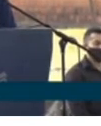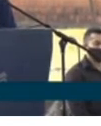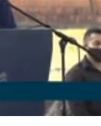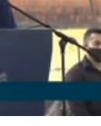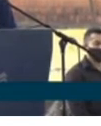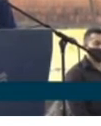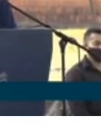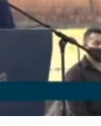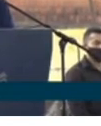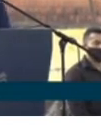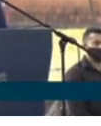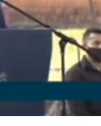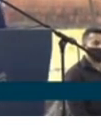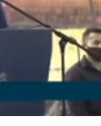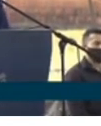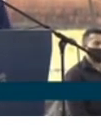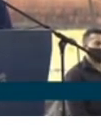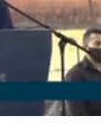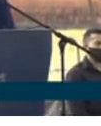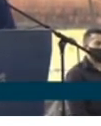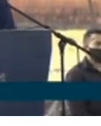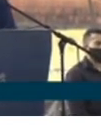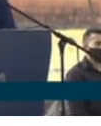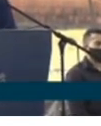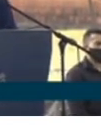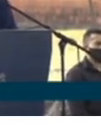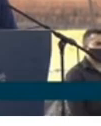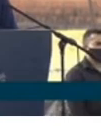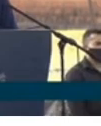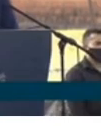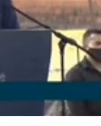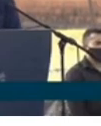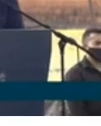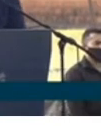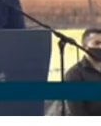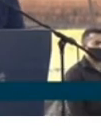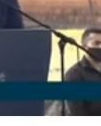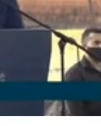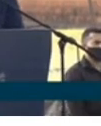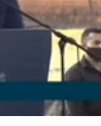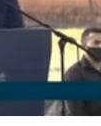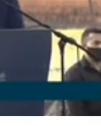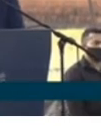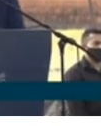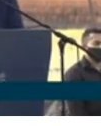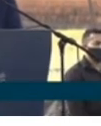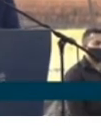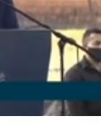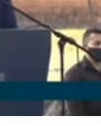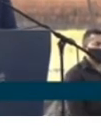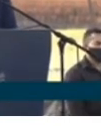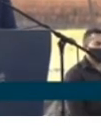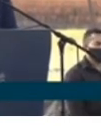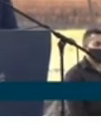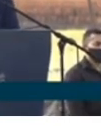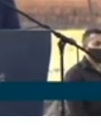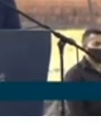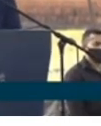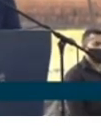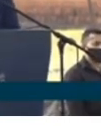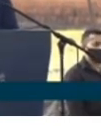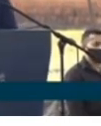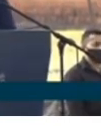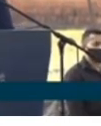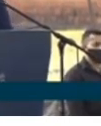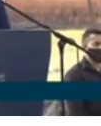de crime em nosso país. E aproveitar o momento também, me dirigir ao meu querido comandante da